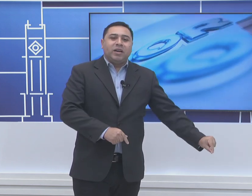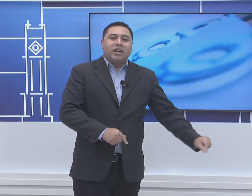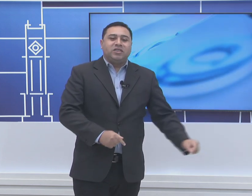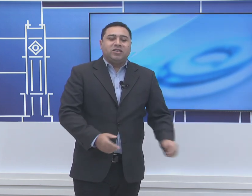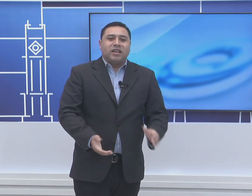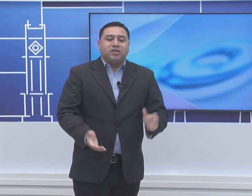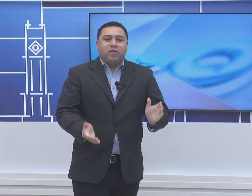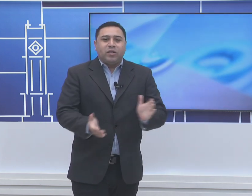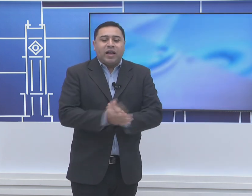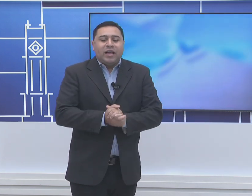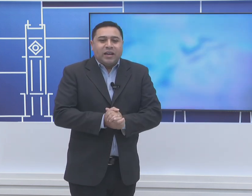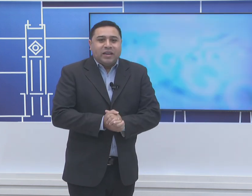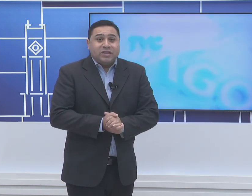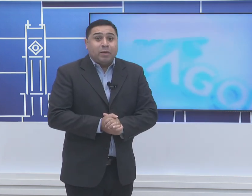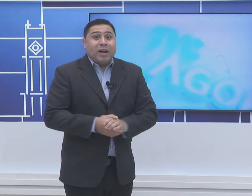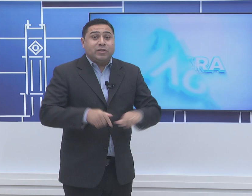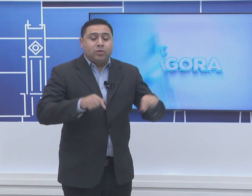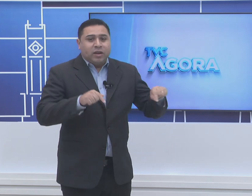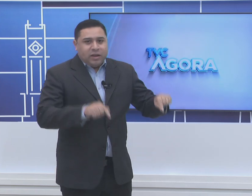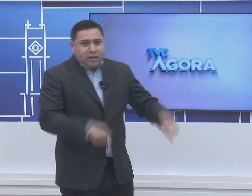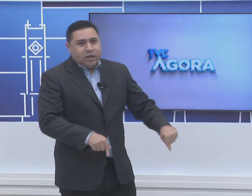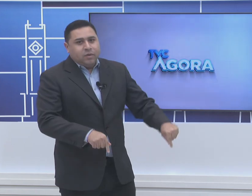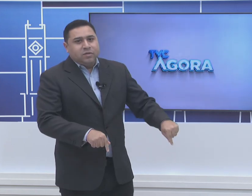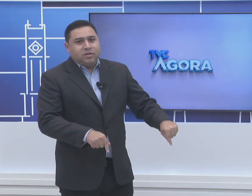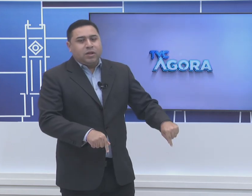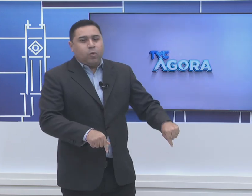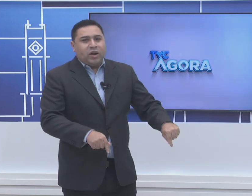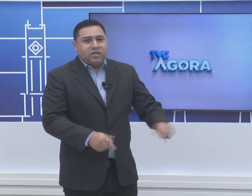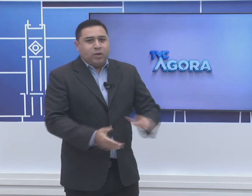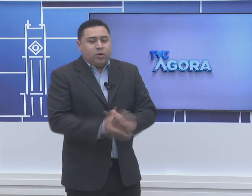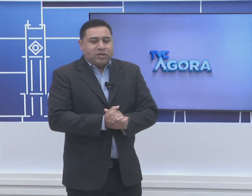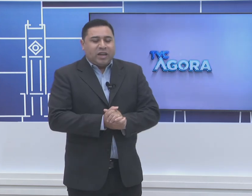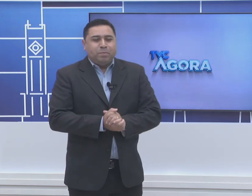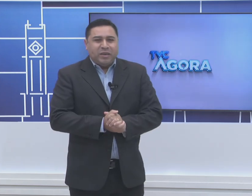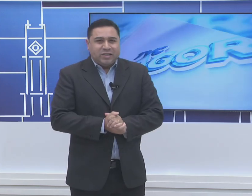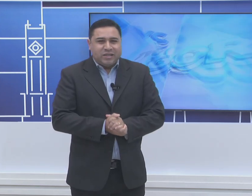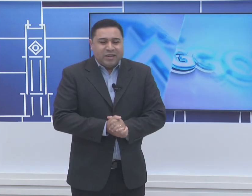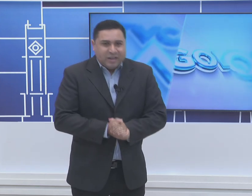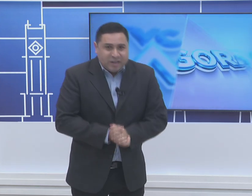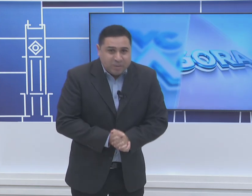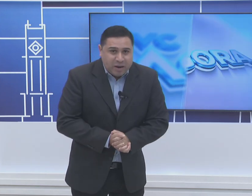11 da manhã, a gente está de volta. Grande abraço e 5 horas tem a nossa